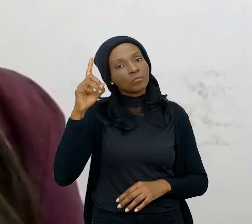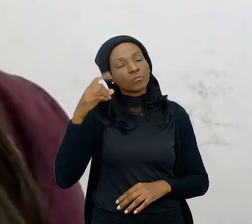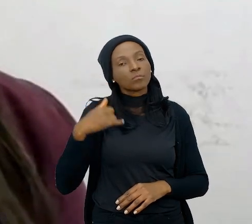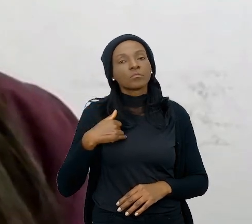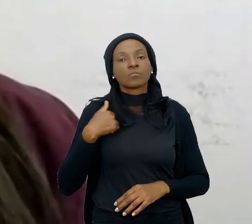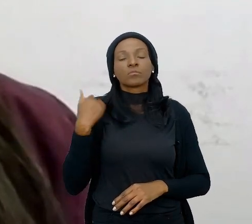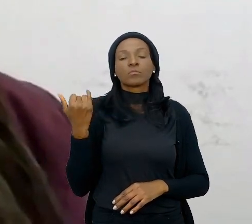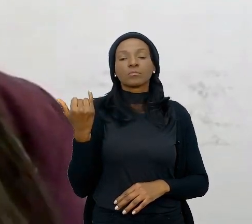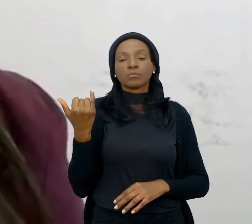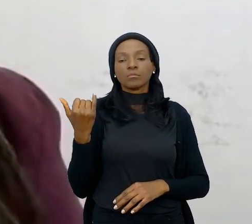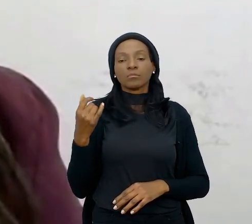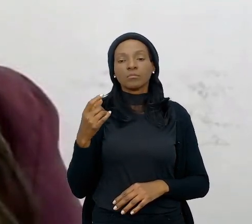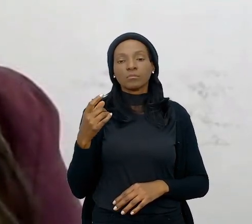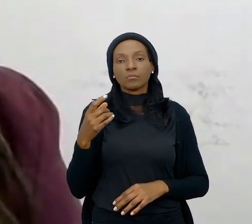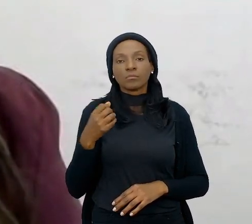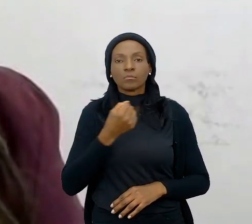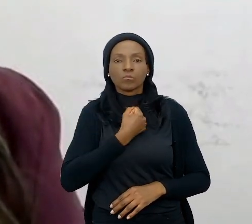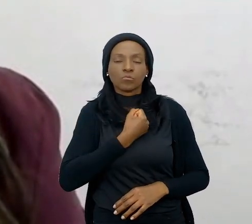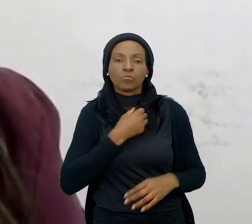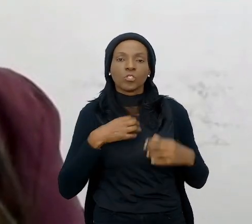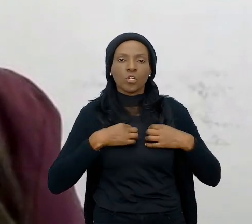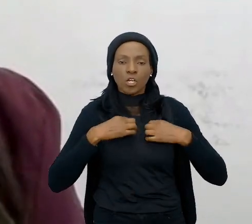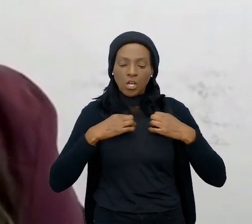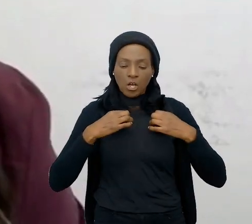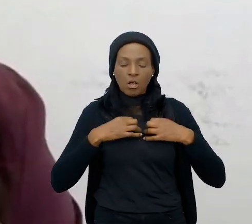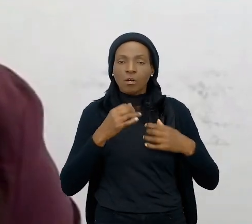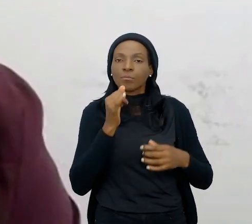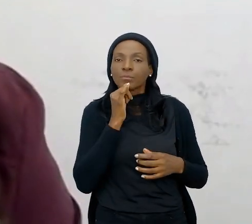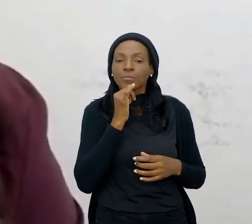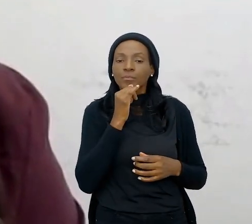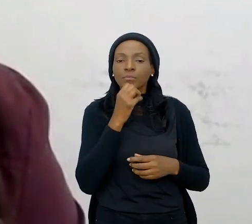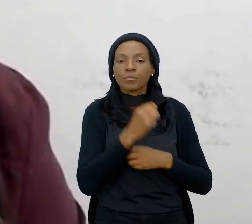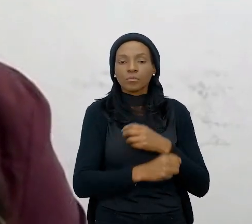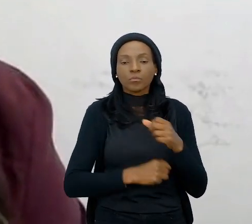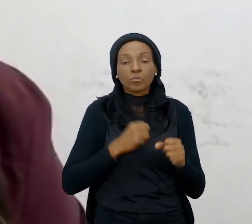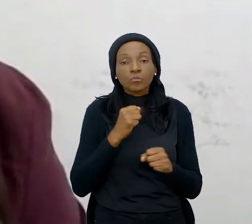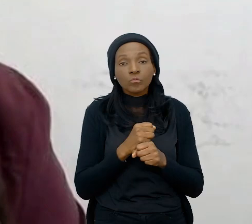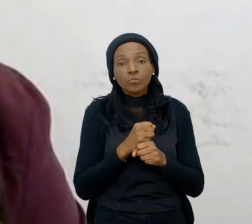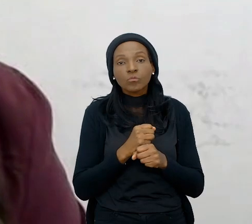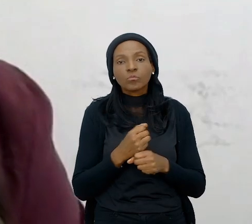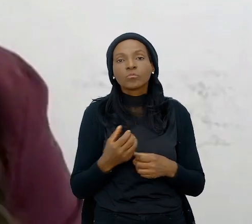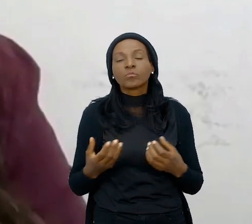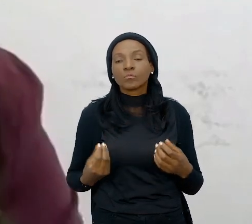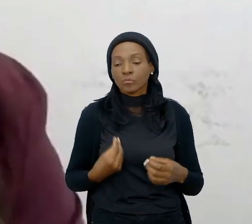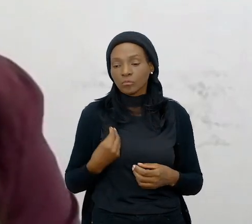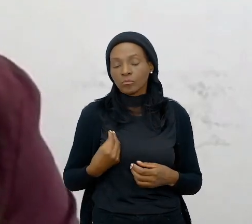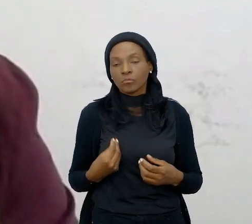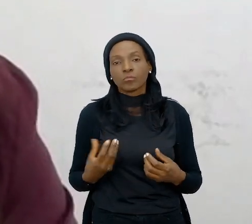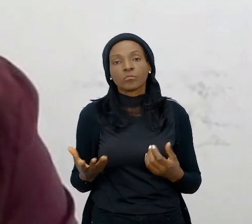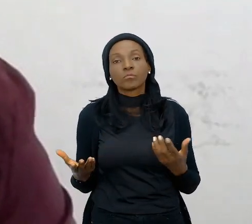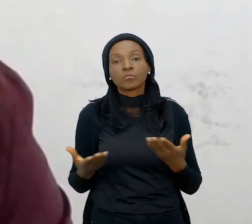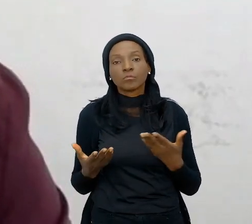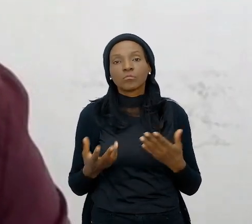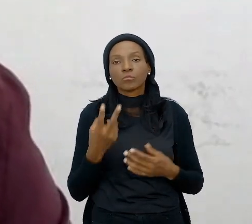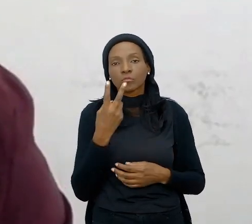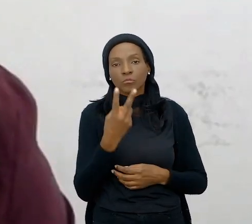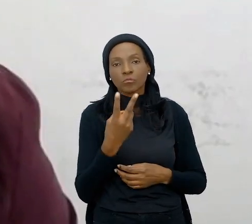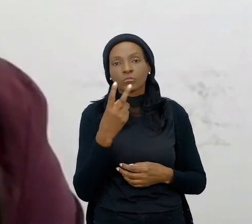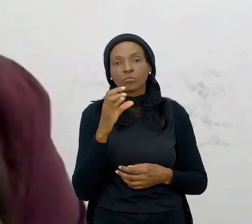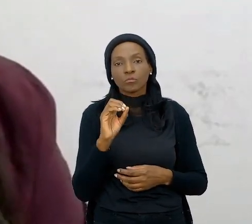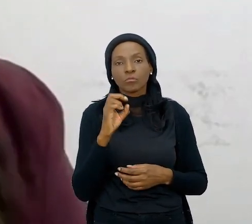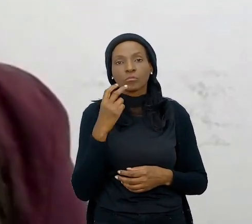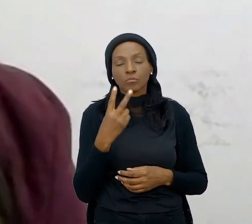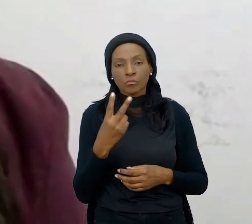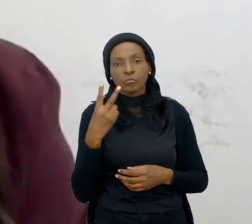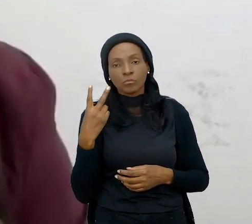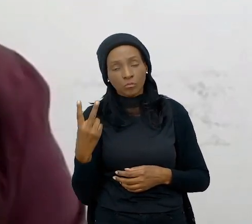nascimento, o número da roupa, né? Ou, por exemplo, o ano que a gente está vivendo. Então, o número